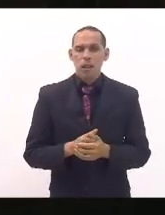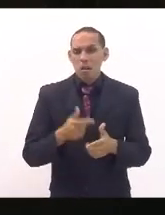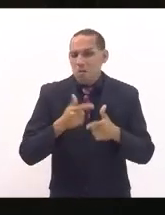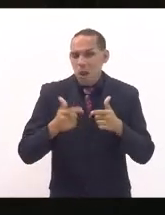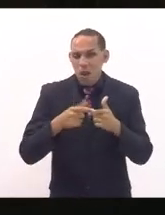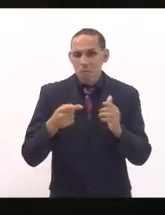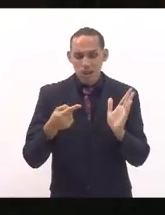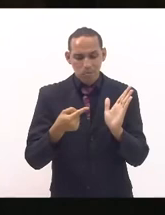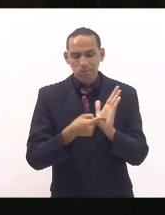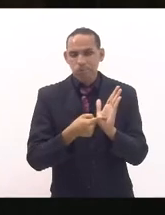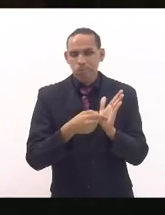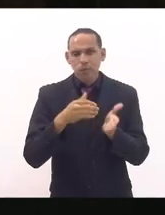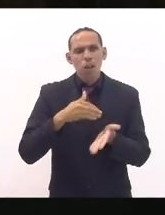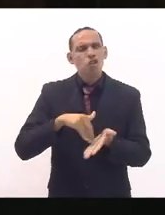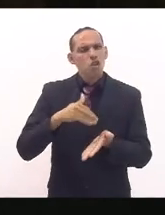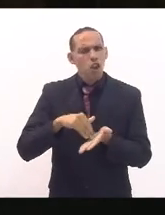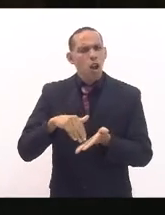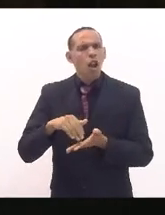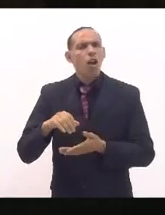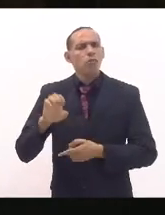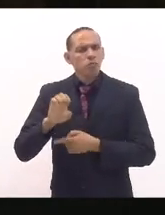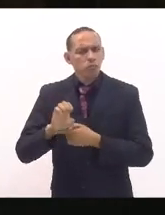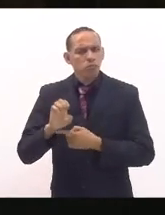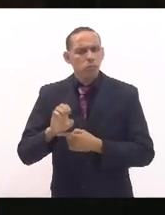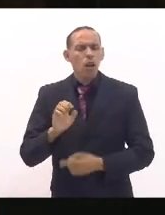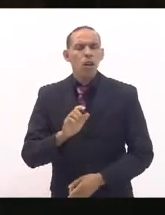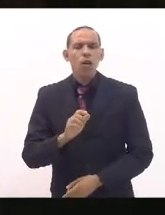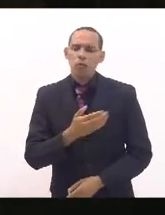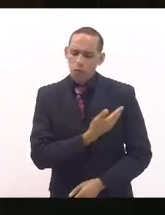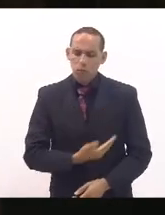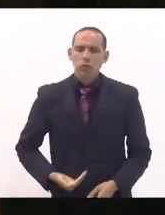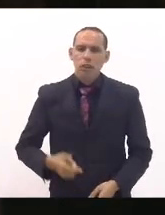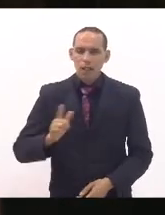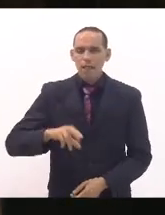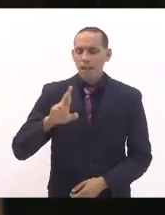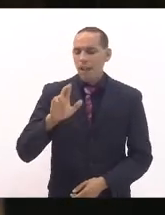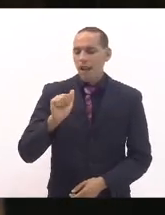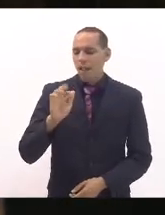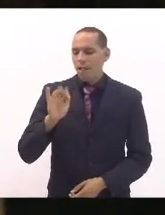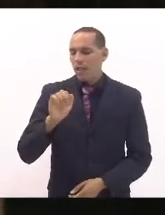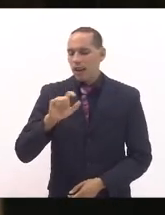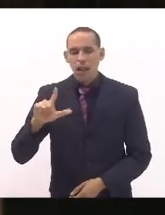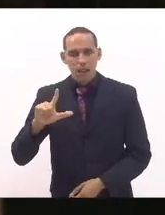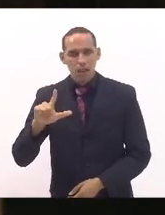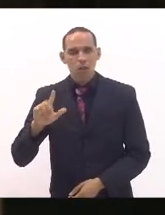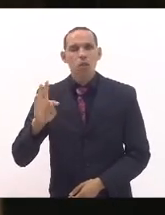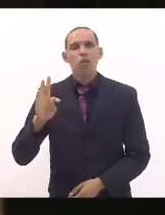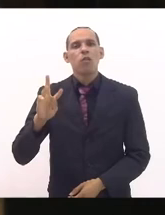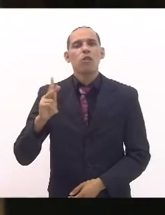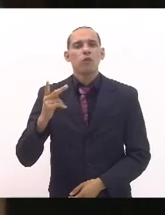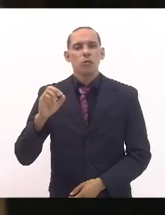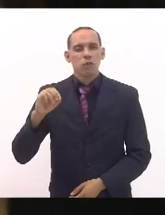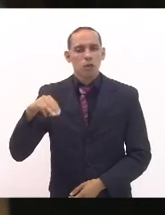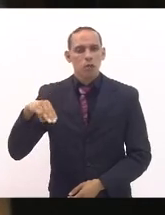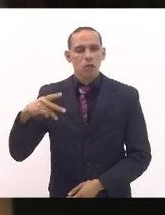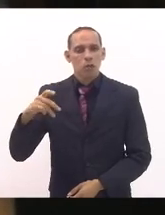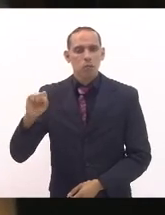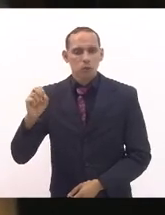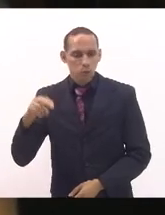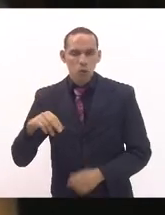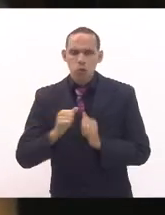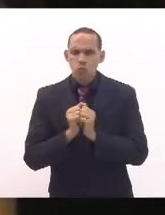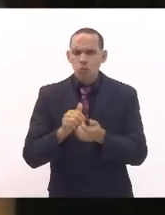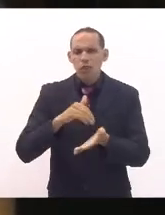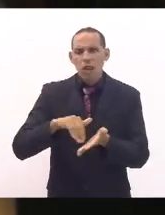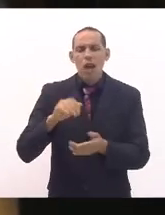ao secretário de Estado de Governo, Rafael Thompson, para que ele intermediasse, junto também ao secretário